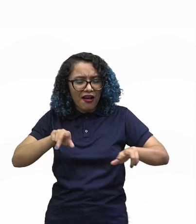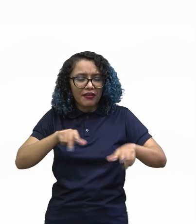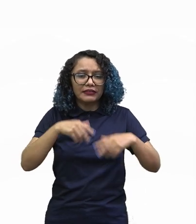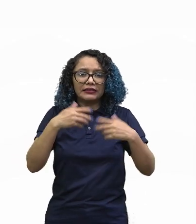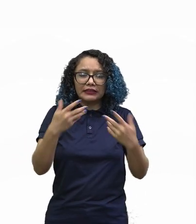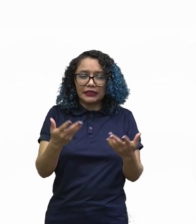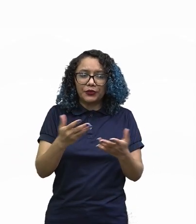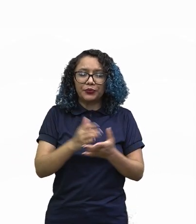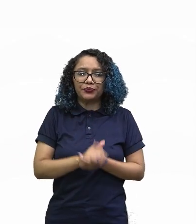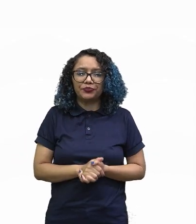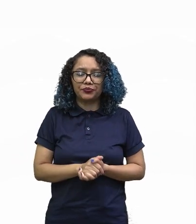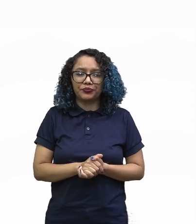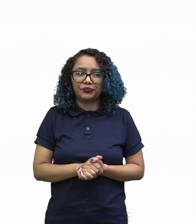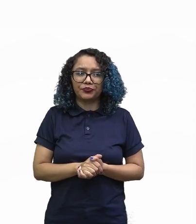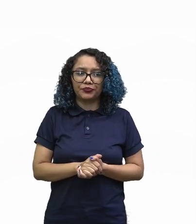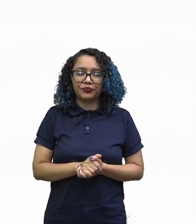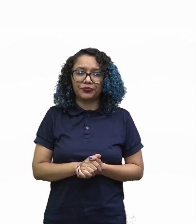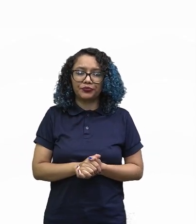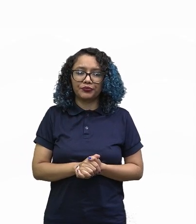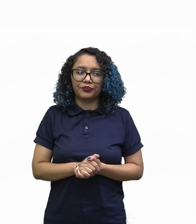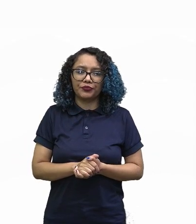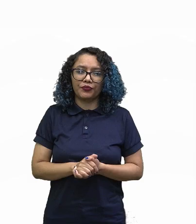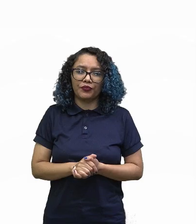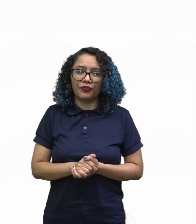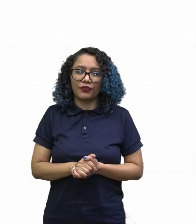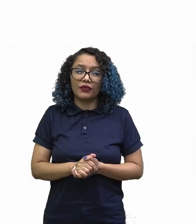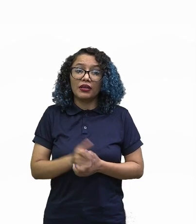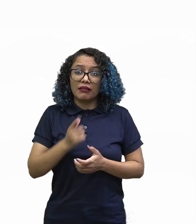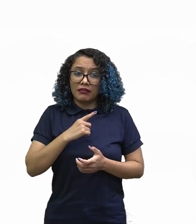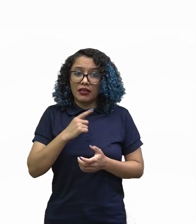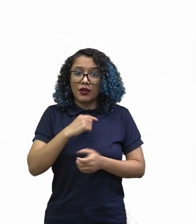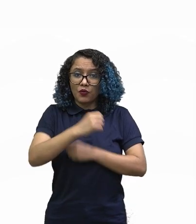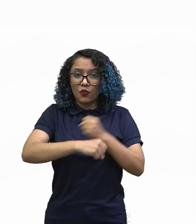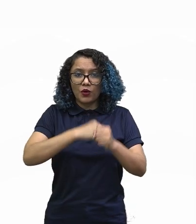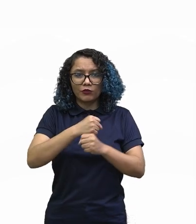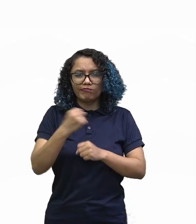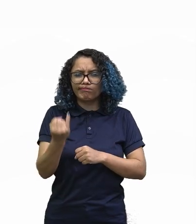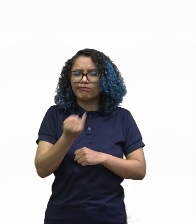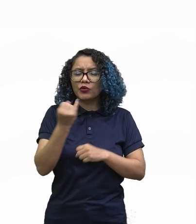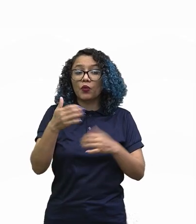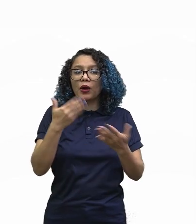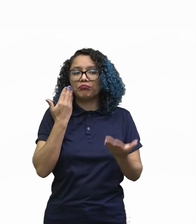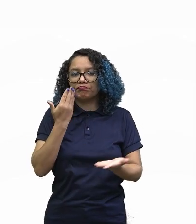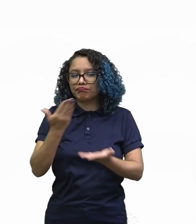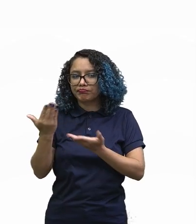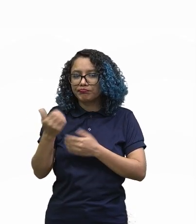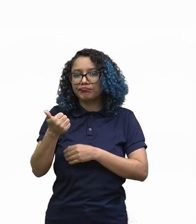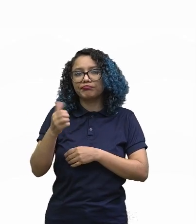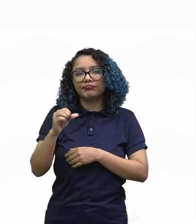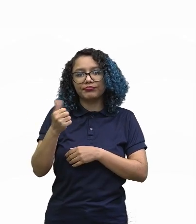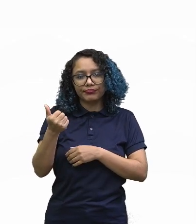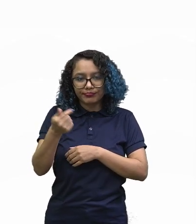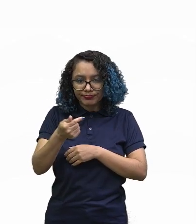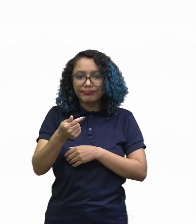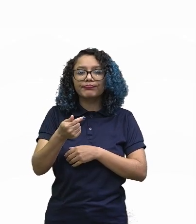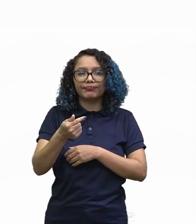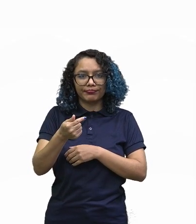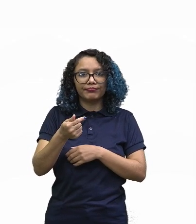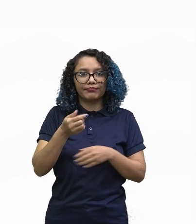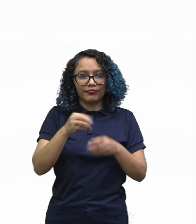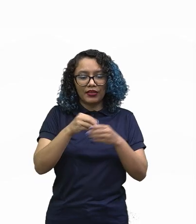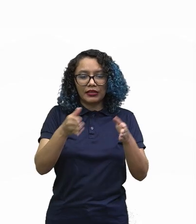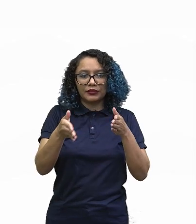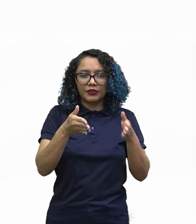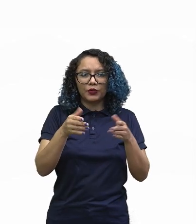compreensão da Primeira Guerra Mundial, nós temos um ano extremamente decisivo, que é o ano de 1917, tá? Com